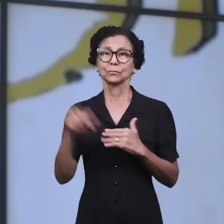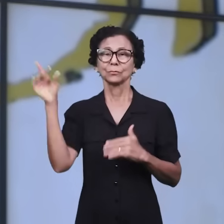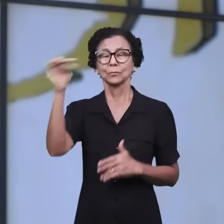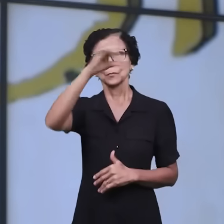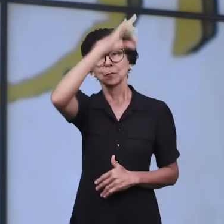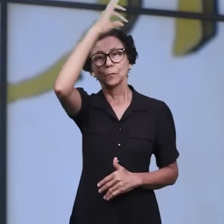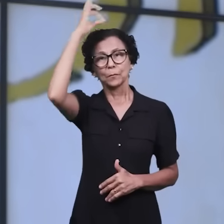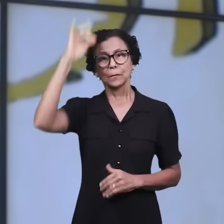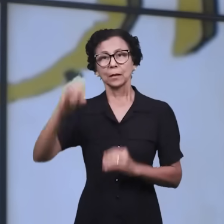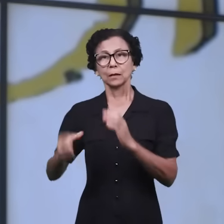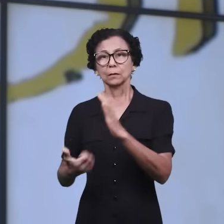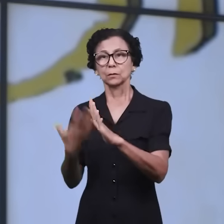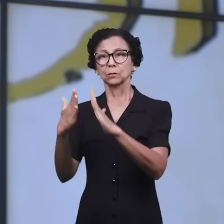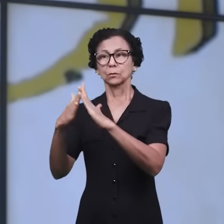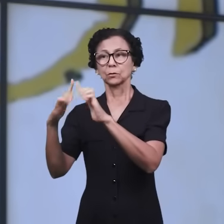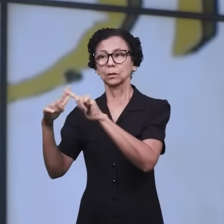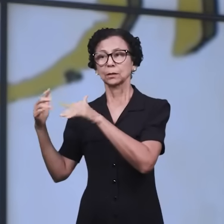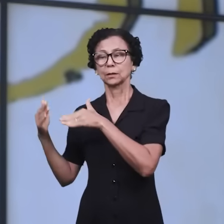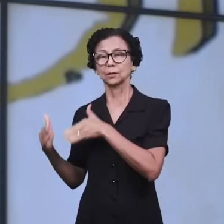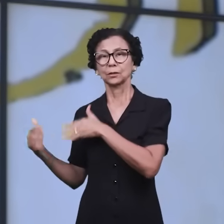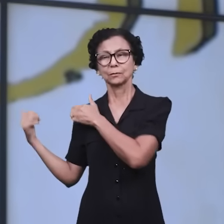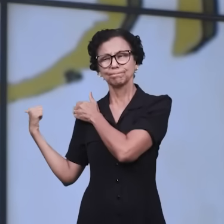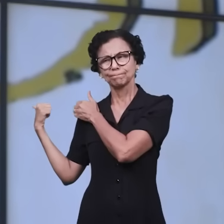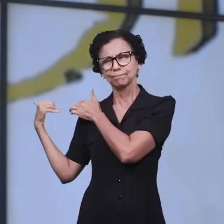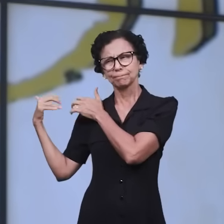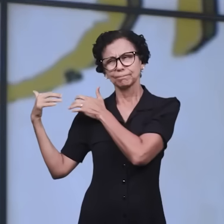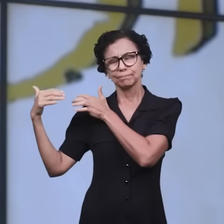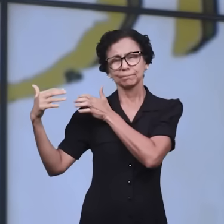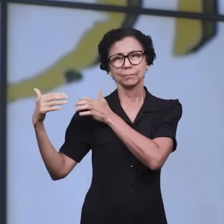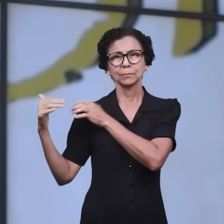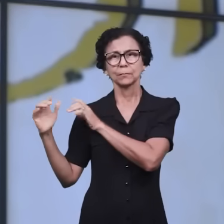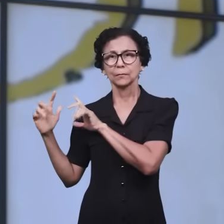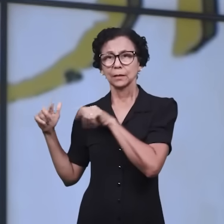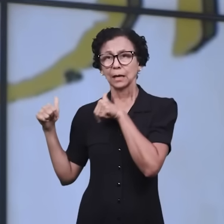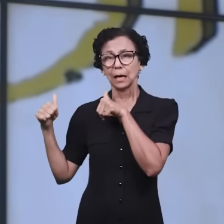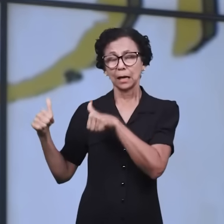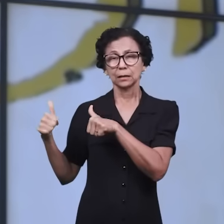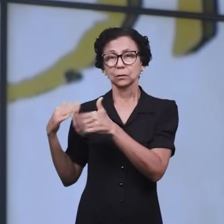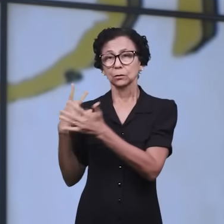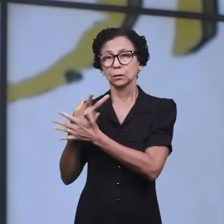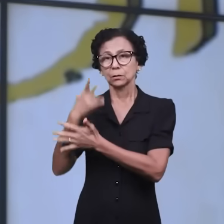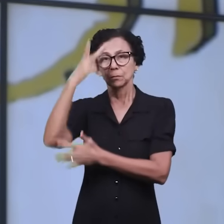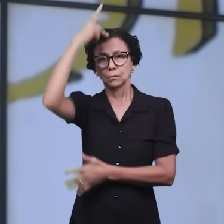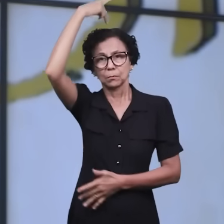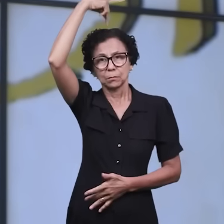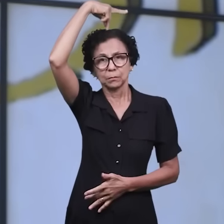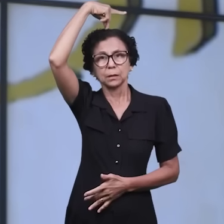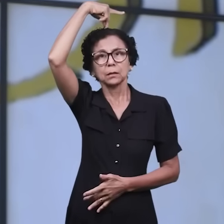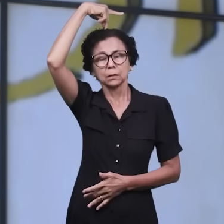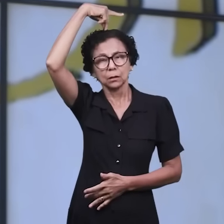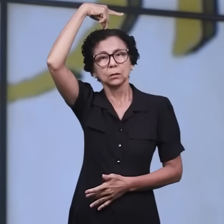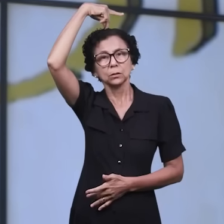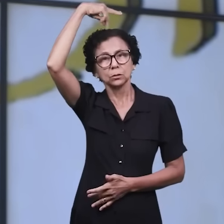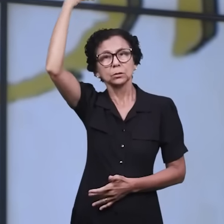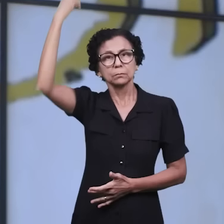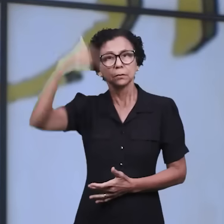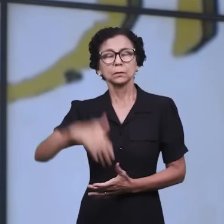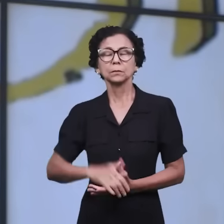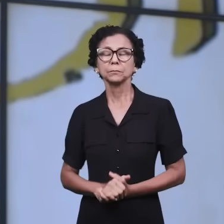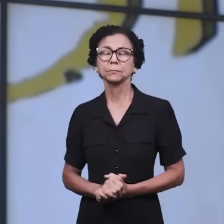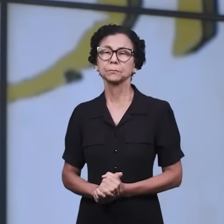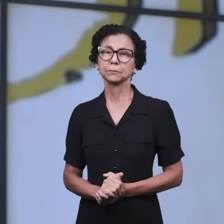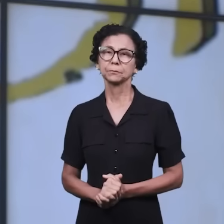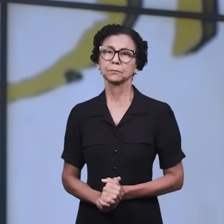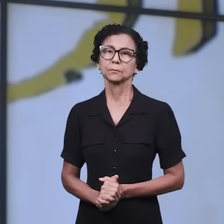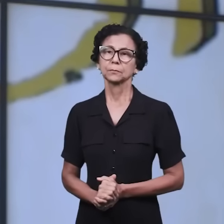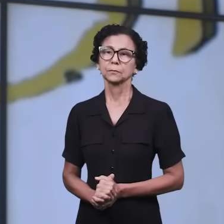igreja nasce exatamente dessa forma. Ela nasce com essa operação, porque foi no Pentecostes, prometido pelo Senhor Jesus,